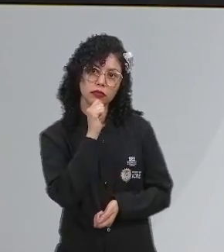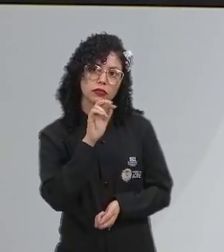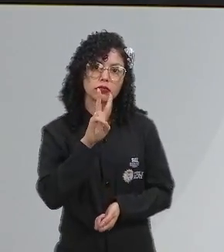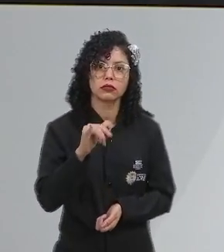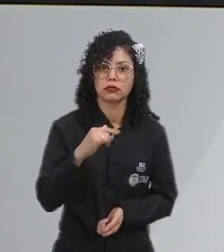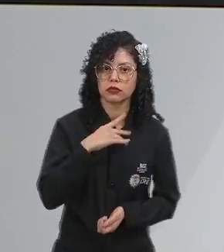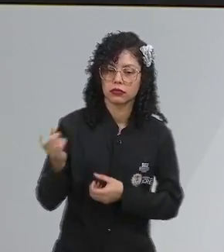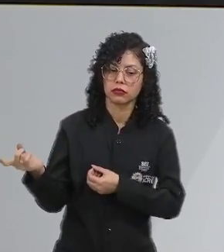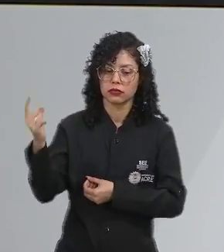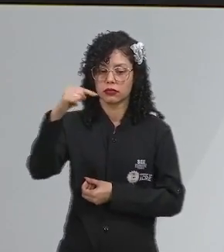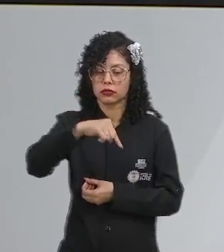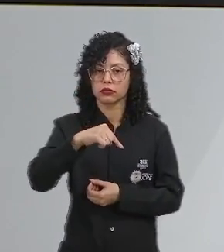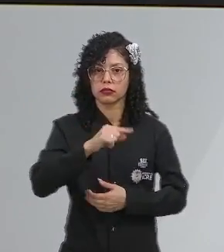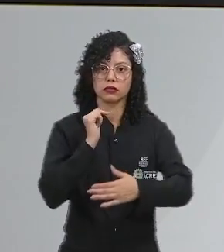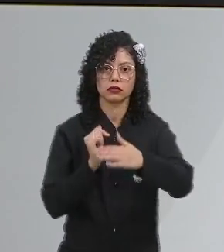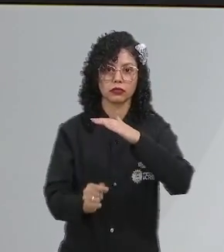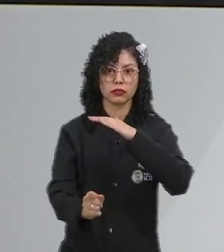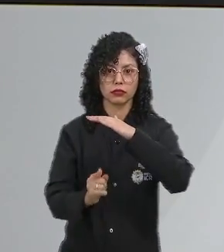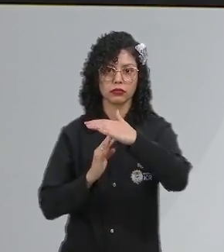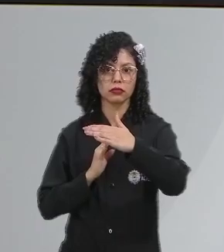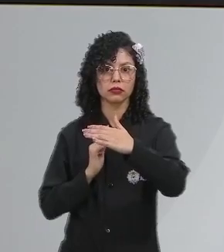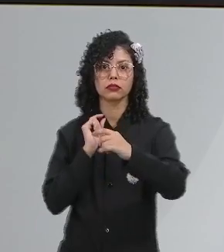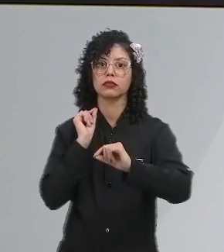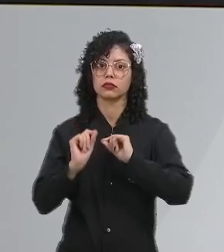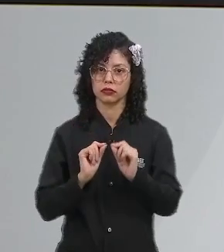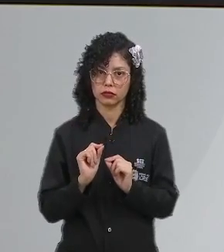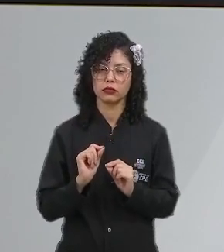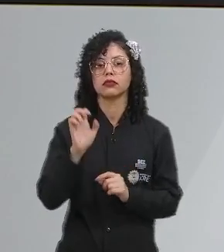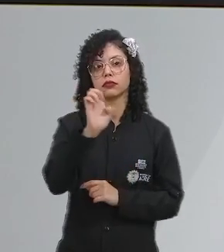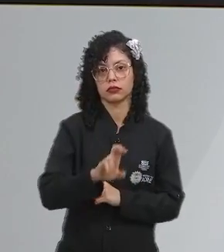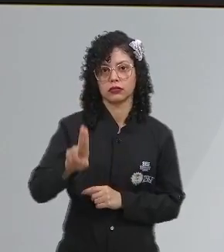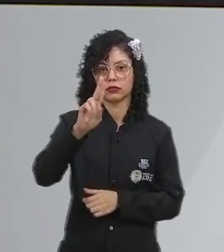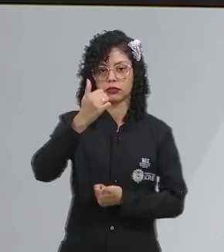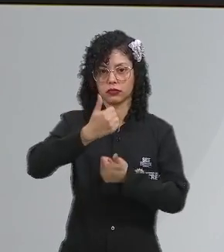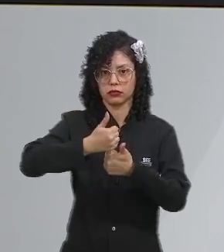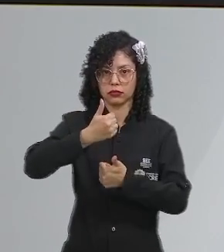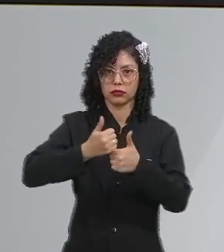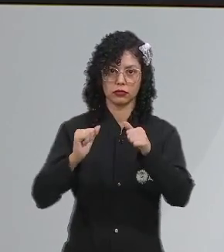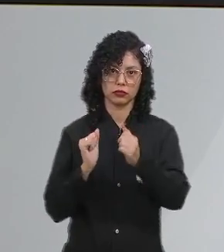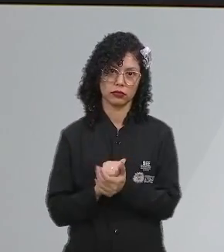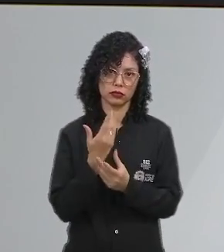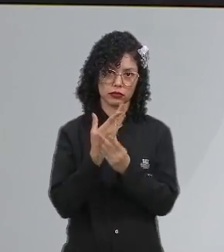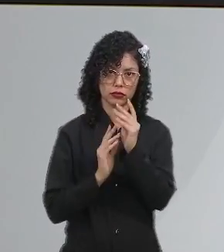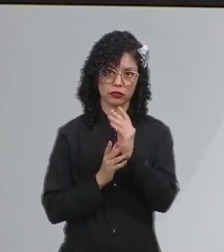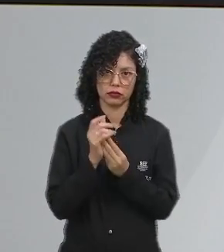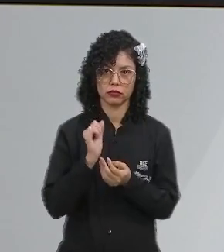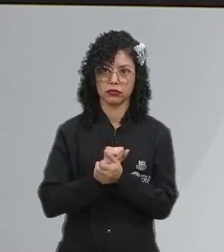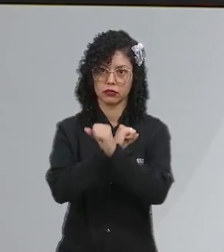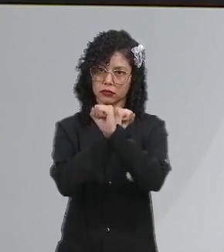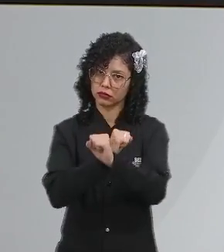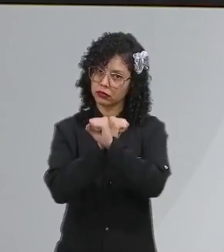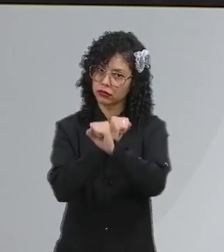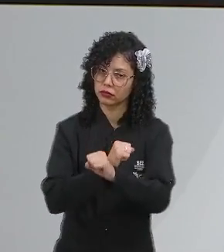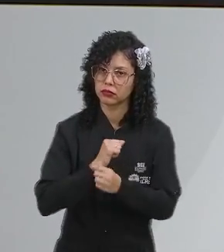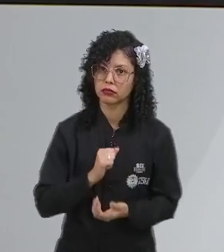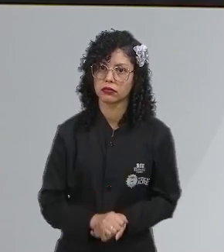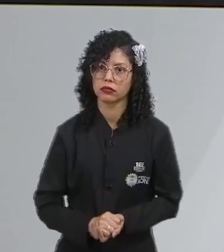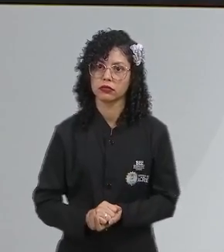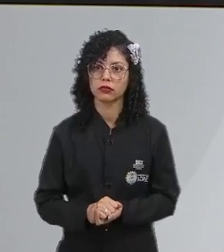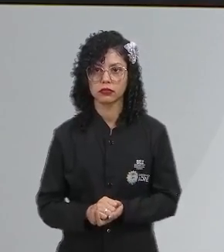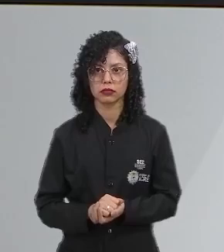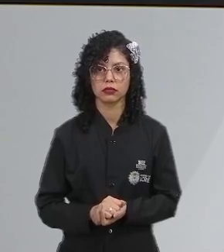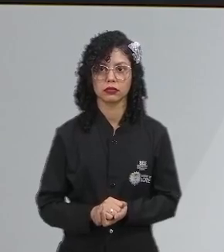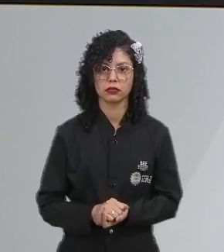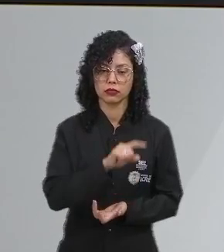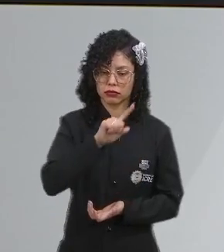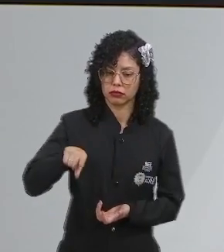a vinda dos imigrantes europeus, né, para substituir a mão de obra escrava. Afinal, a abolição aconteceu